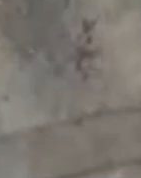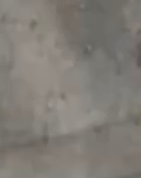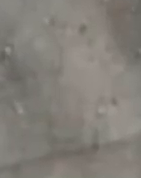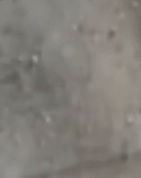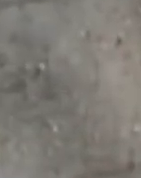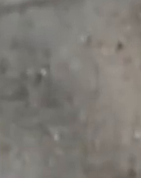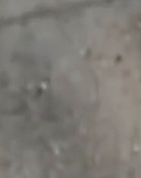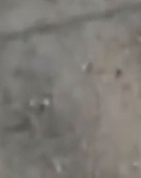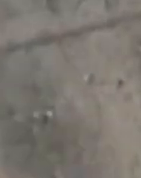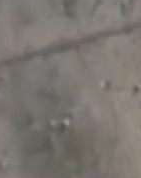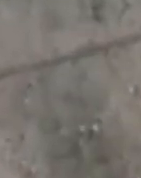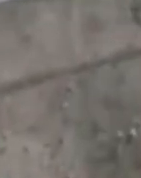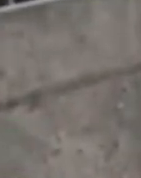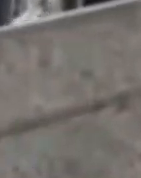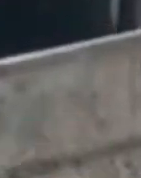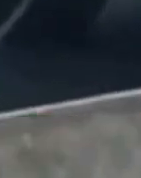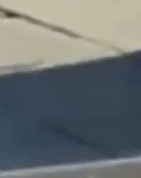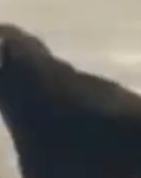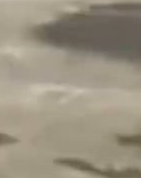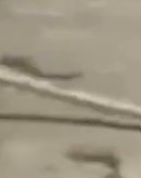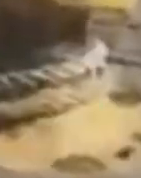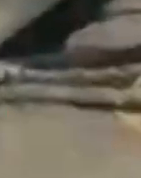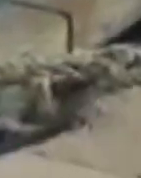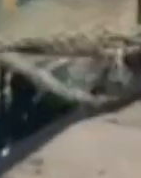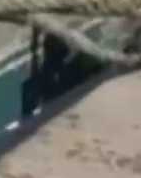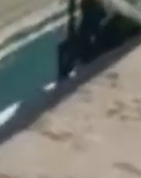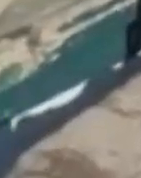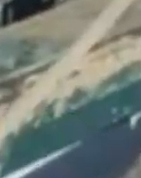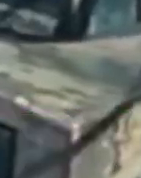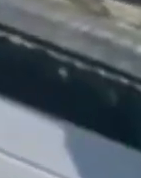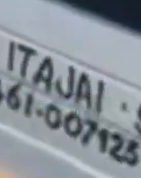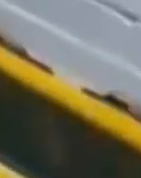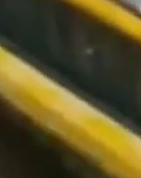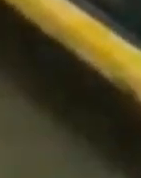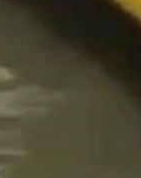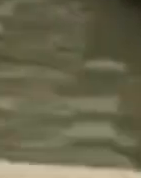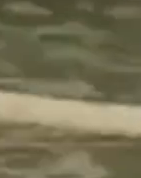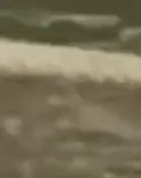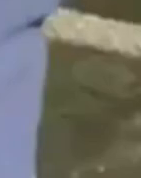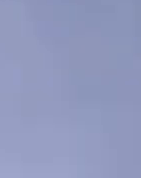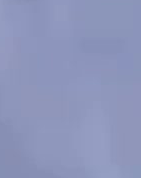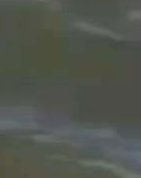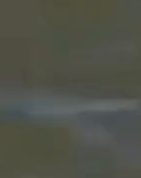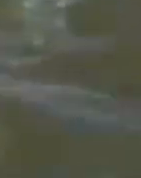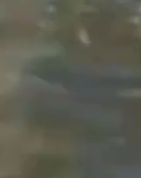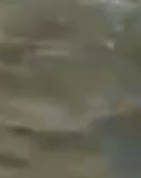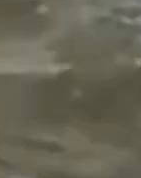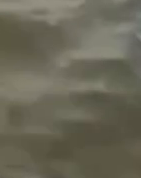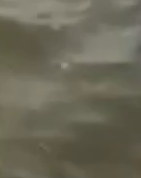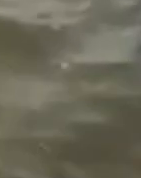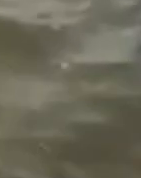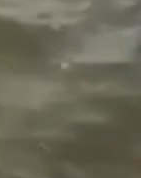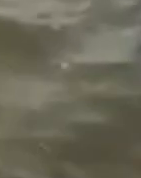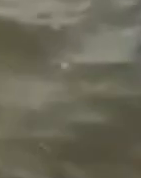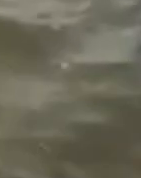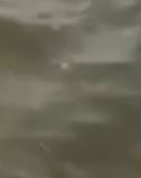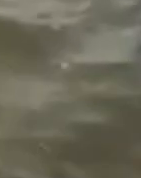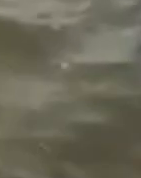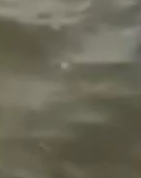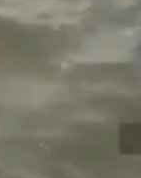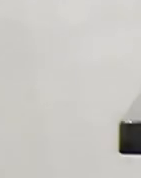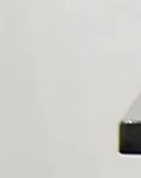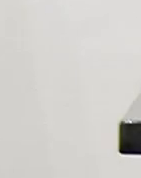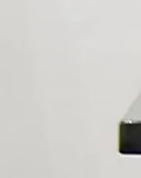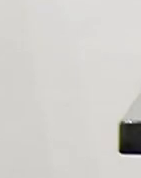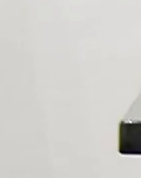mil reais. Para botar a hélice no barco. Então, imagina, o empresário, o lucro vai todo nas despesas que tem. Então, ele